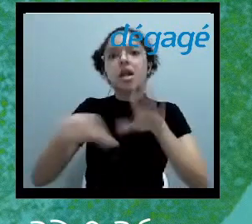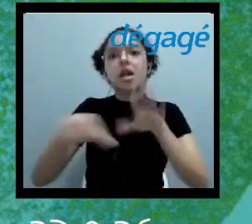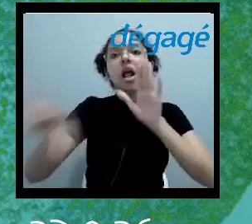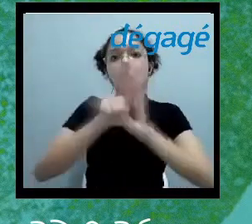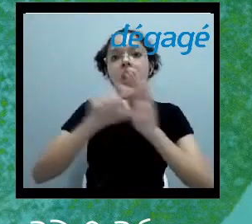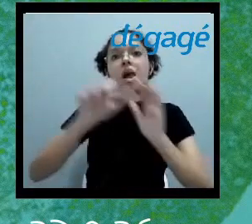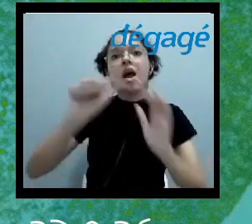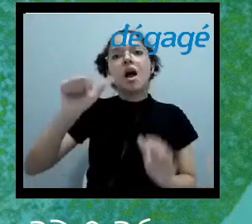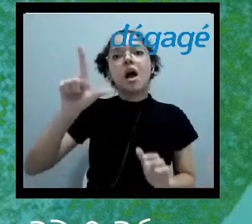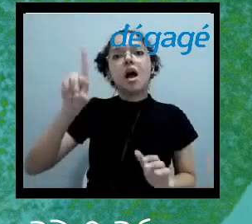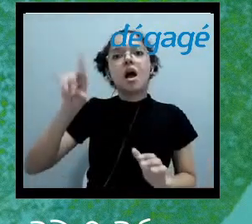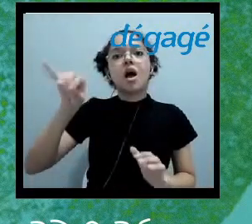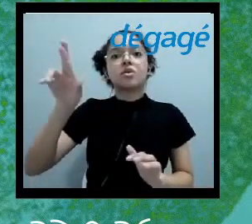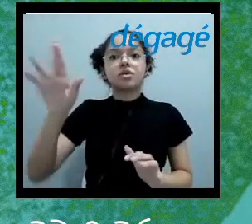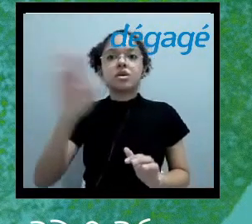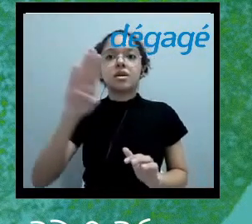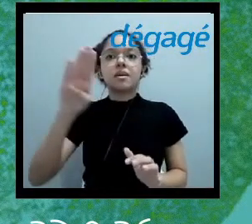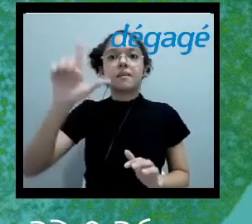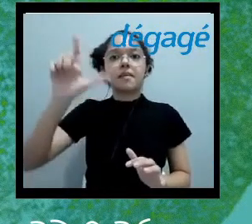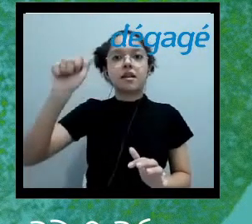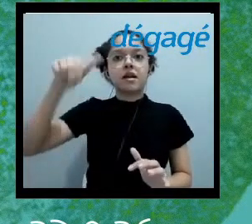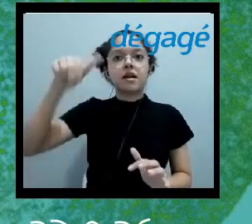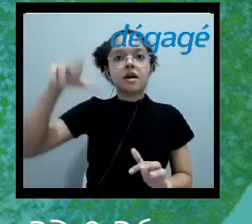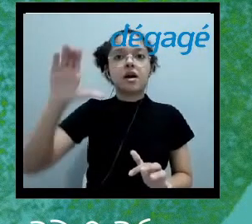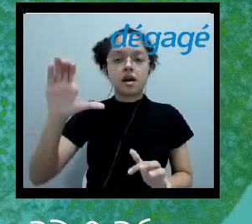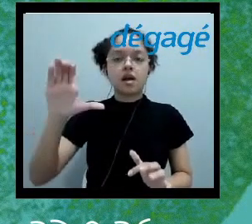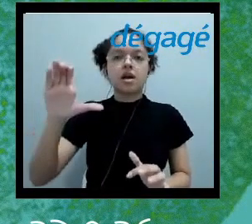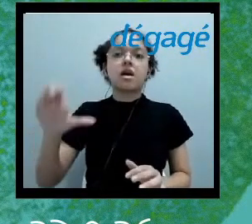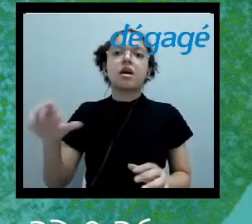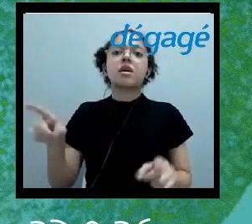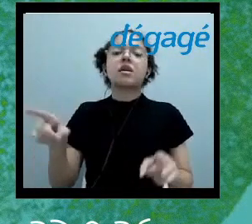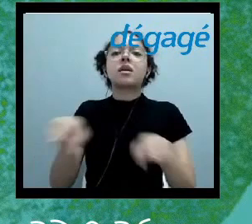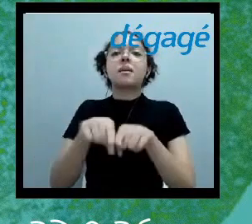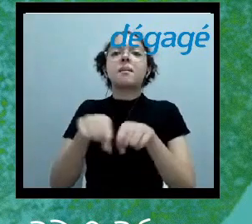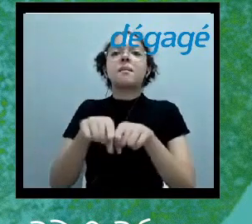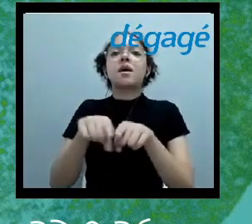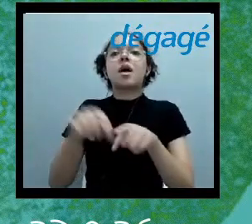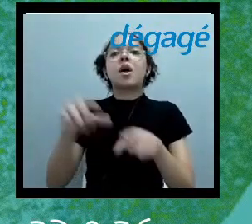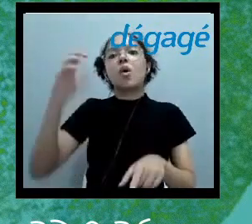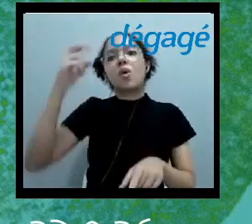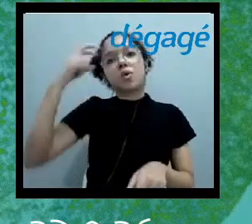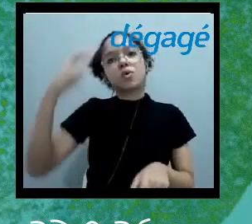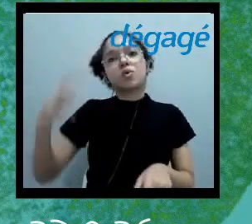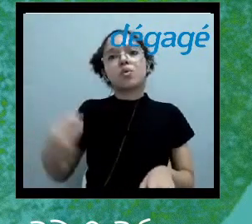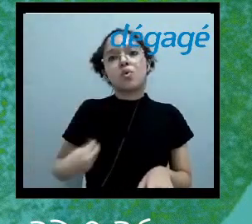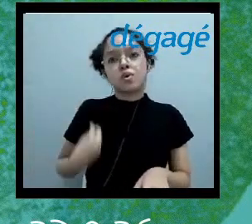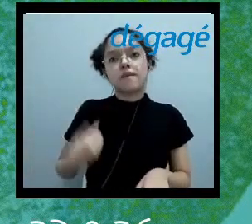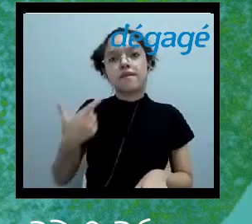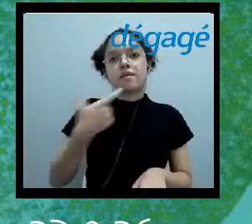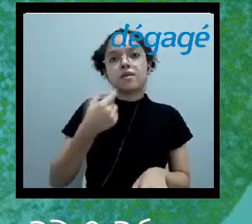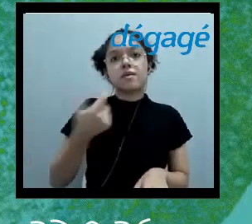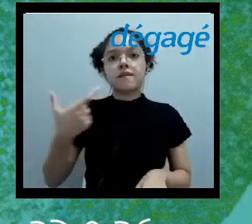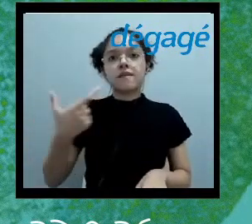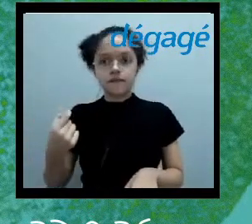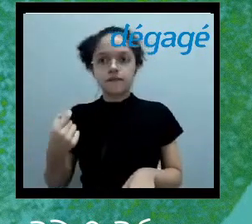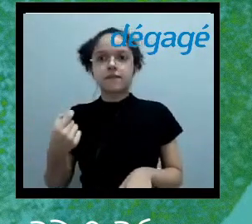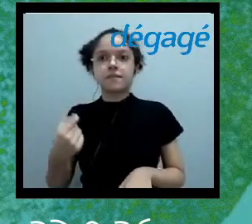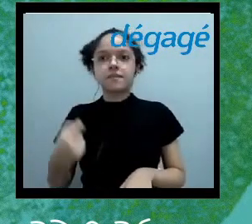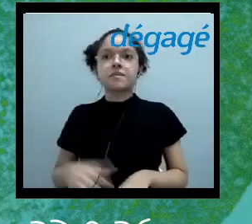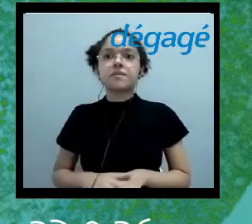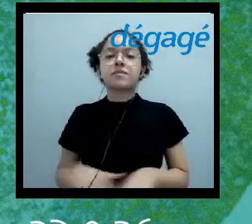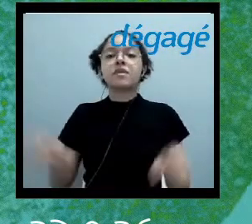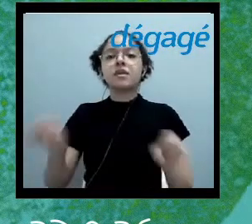edital Cultura Viva 2020. O seminário Que Pode a Arte,